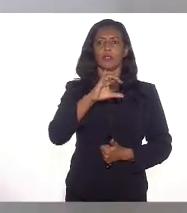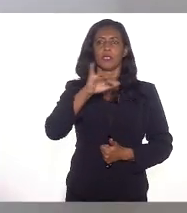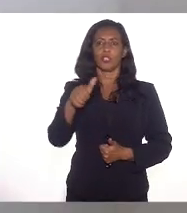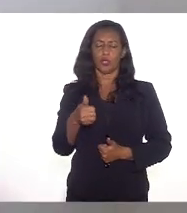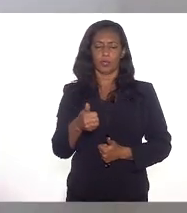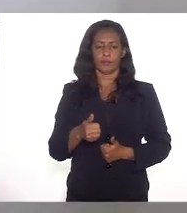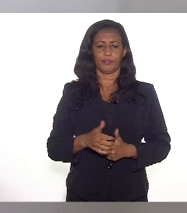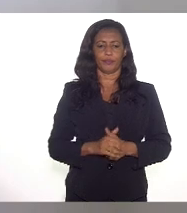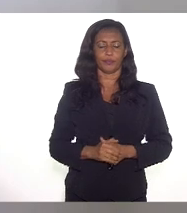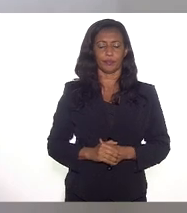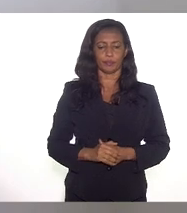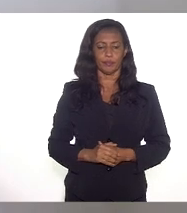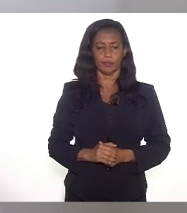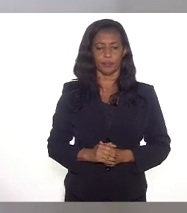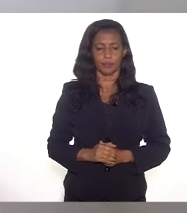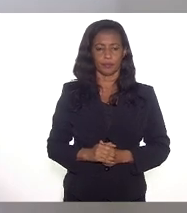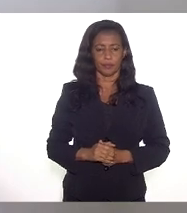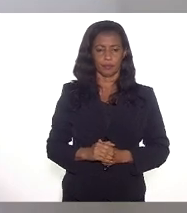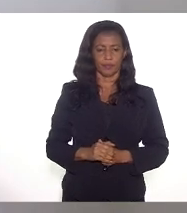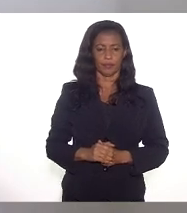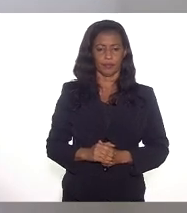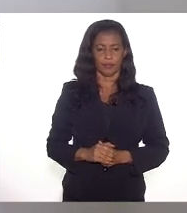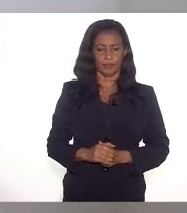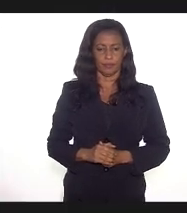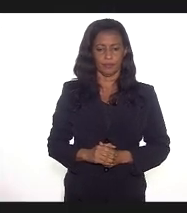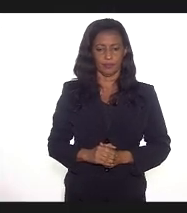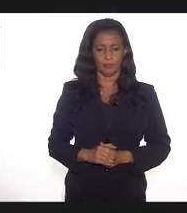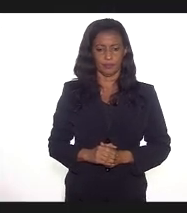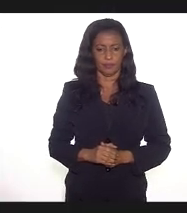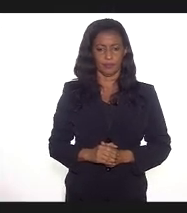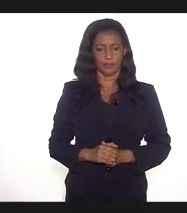perdão. Presidente. Ok, obrigado. Dois pareceristas aí.